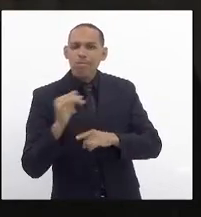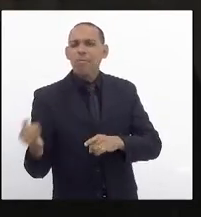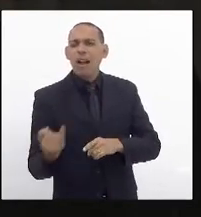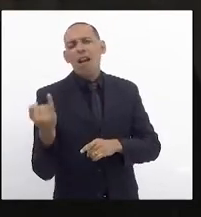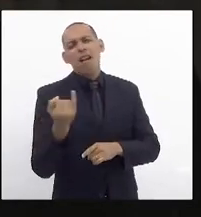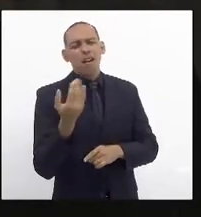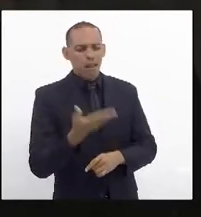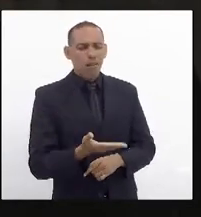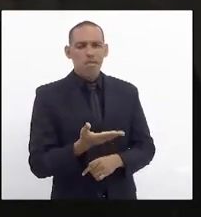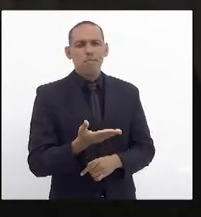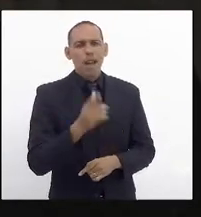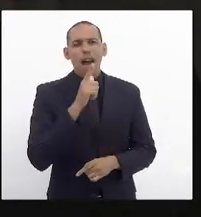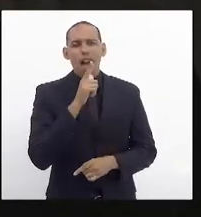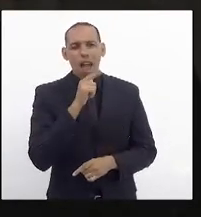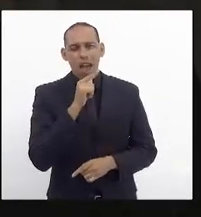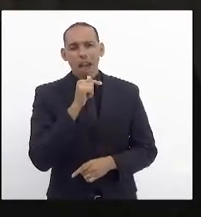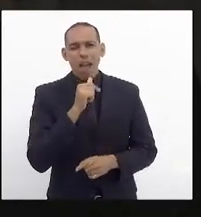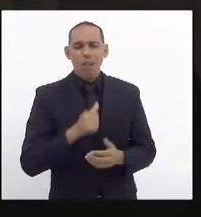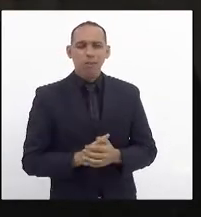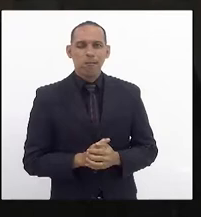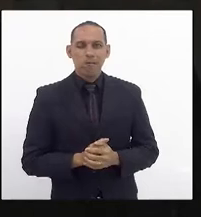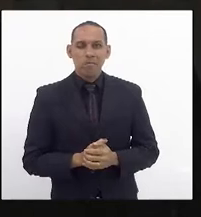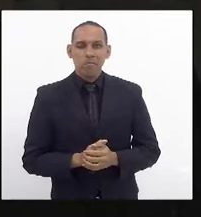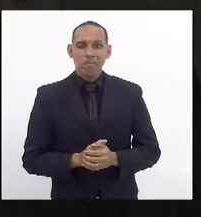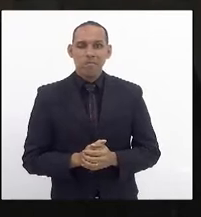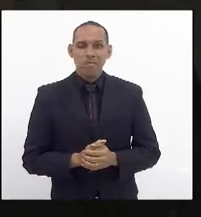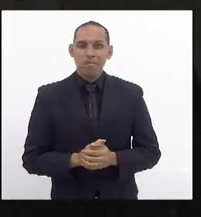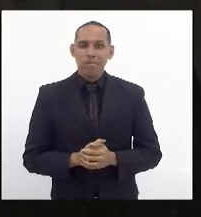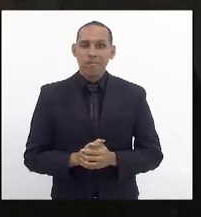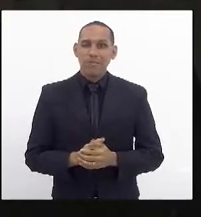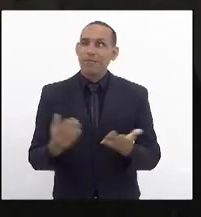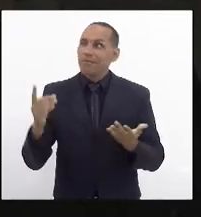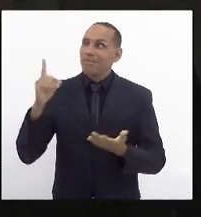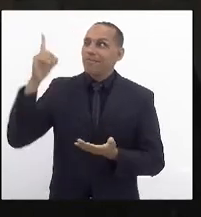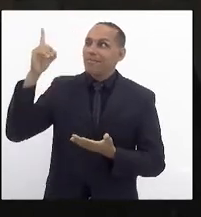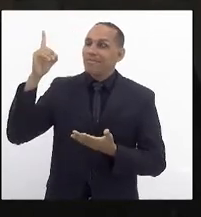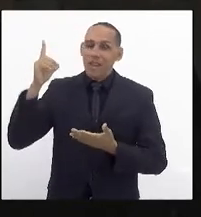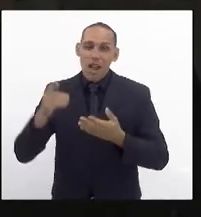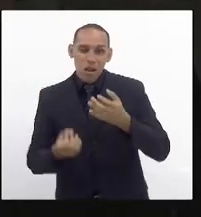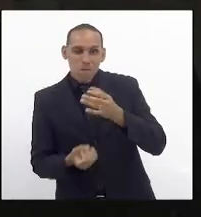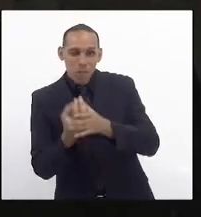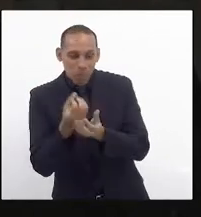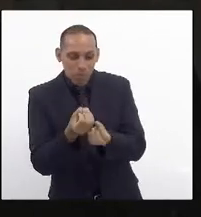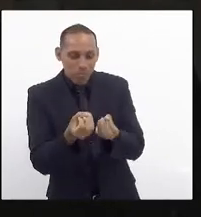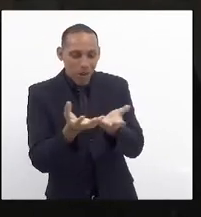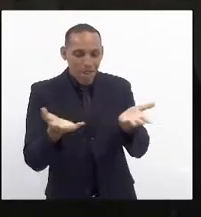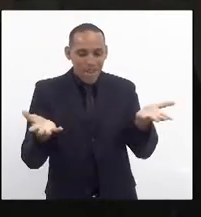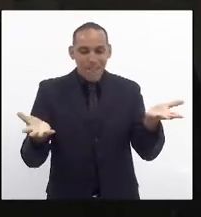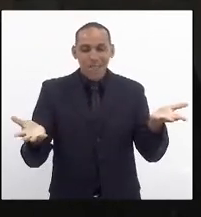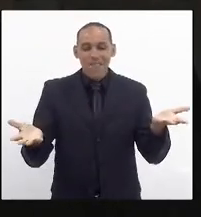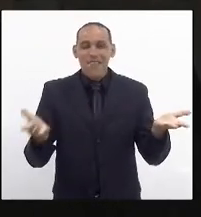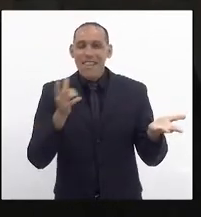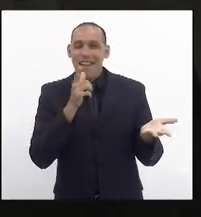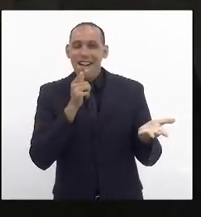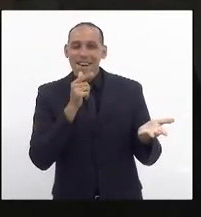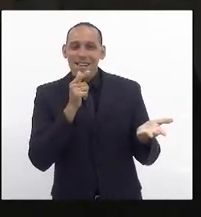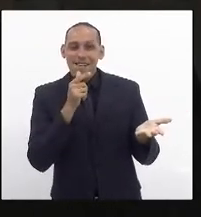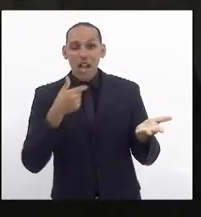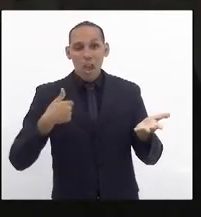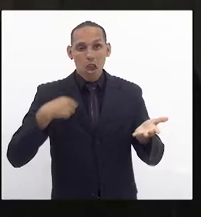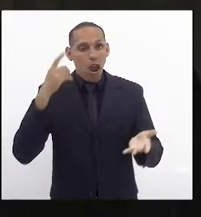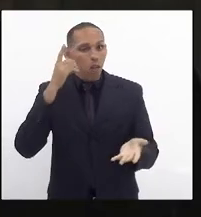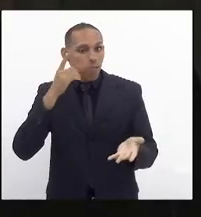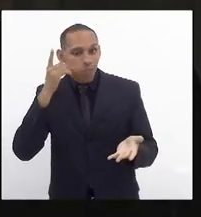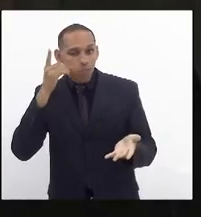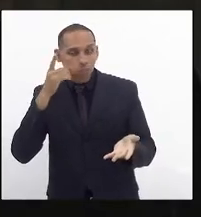nobre com qual o nosso pai da criação nos presenteou e minha atuação como